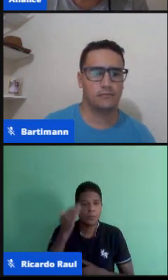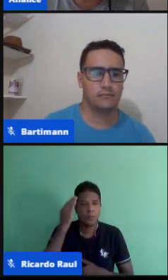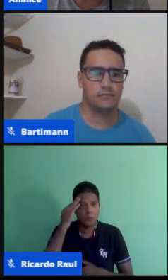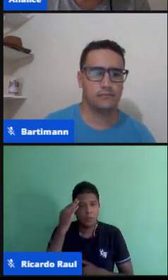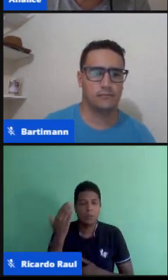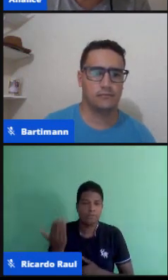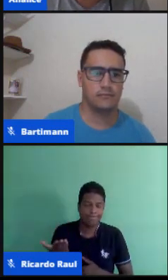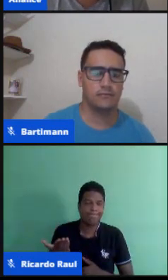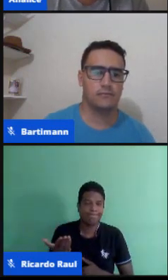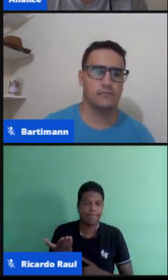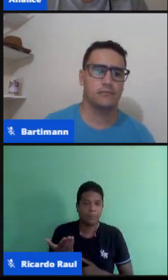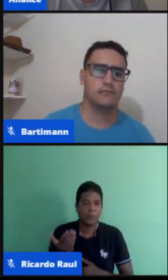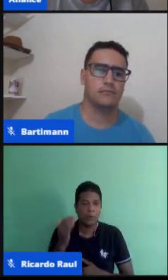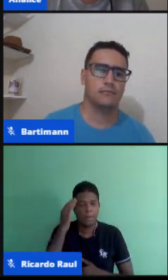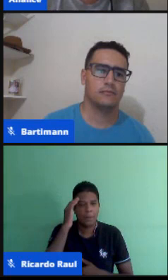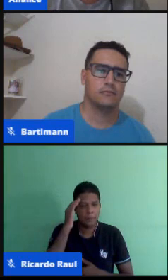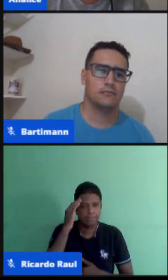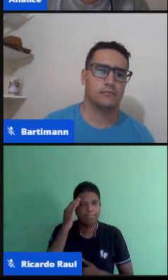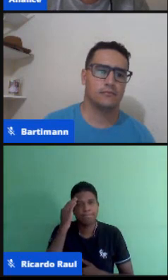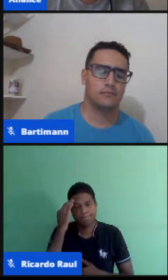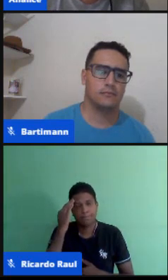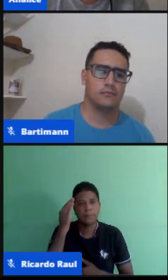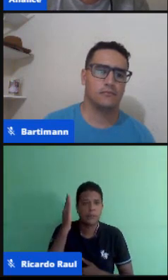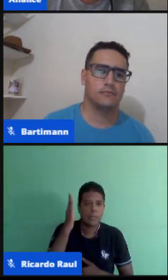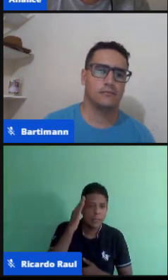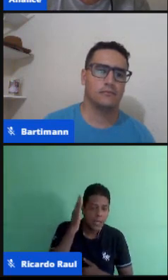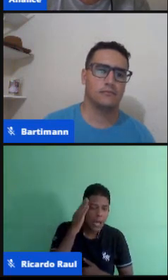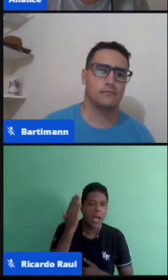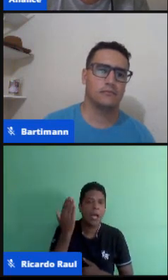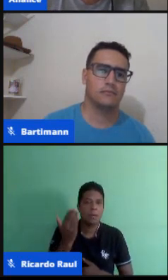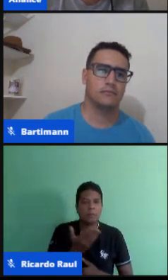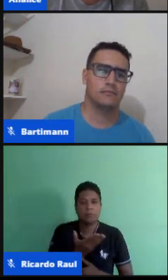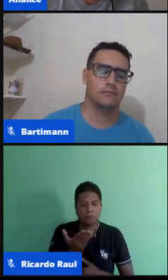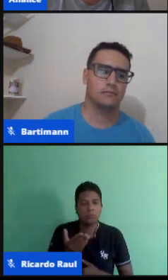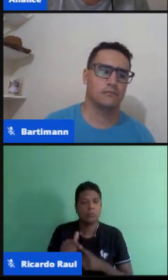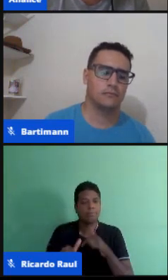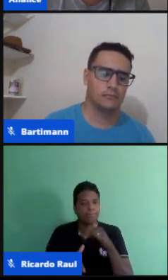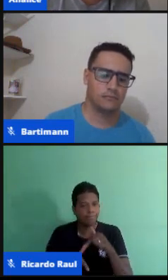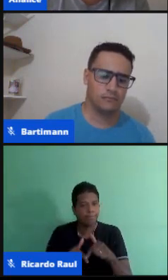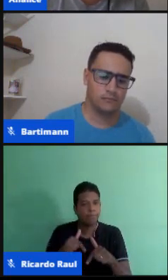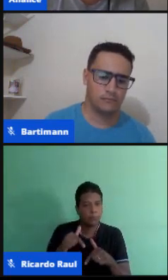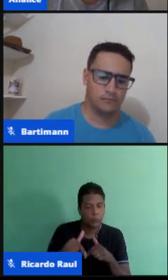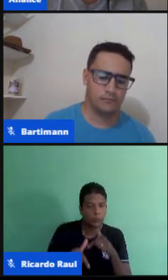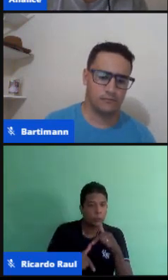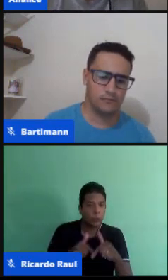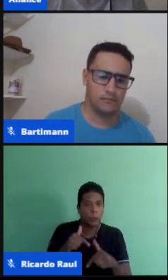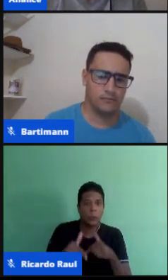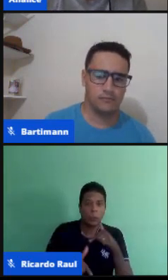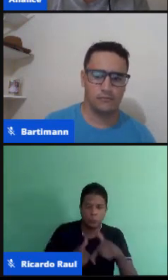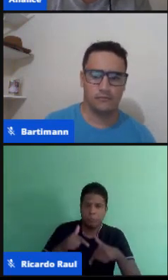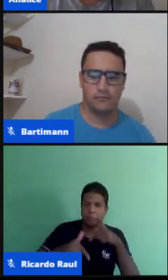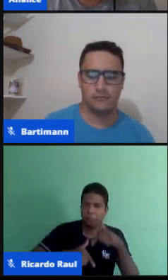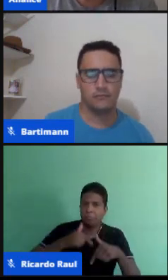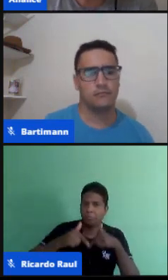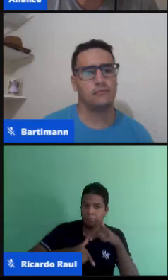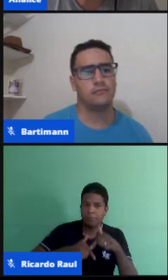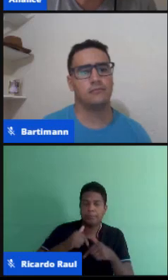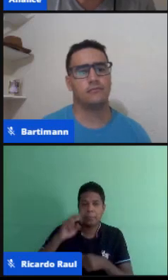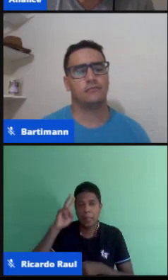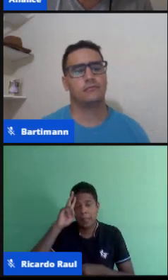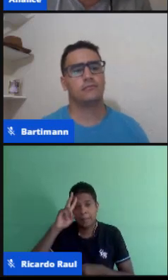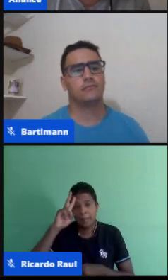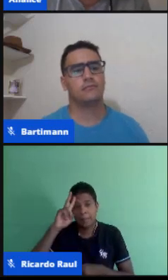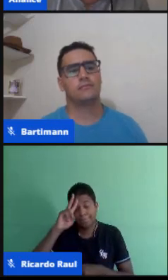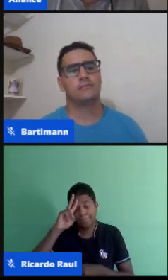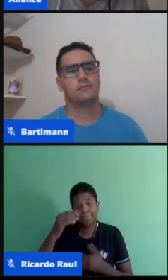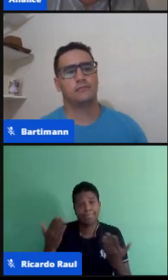o momento, compreender, por mais que você já compreenda, eu sei que vocês trabalham feito doidos, né? Mas lembre-se, tem algumas